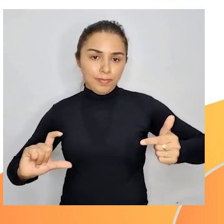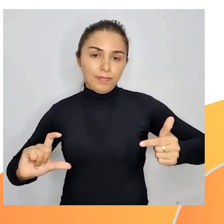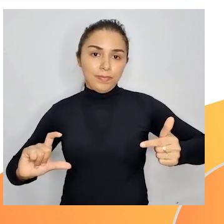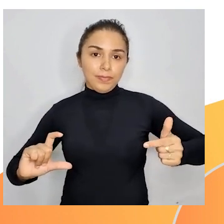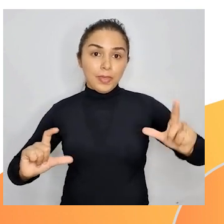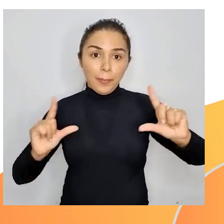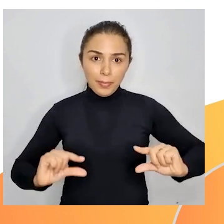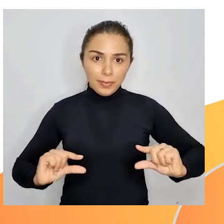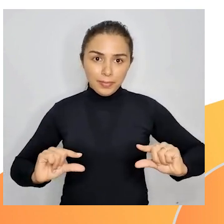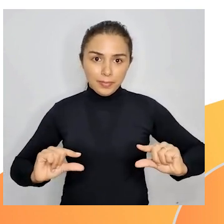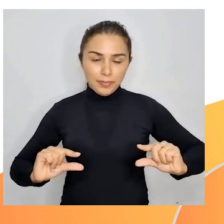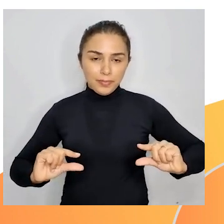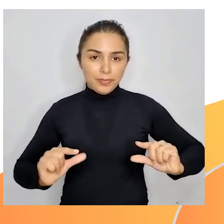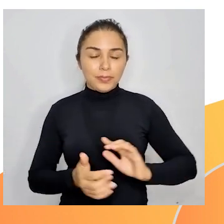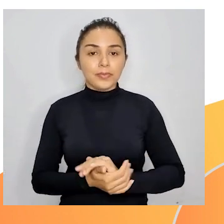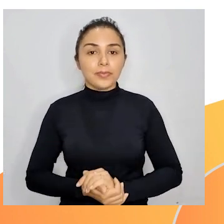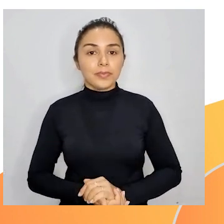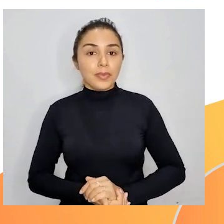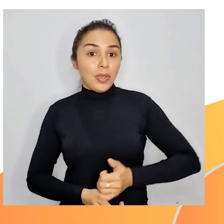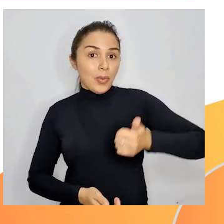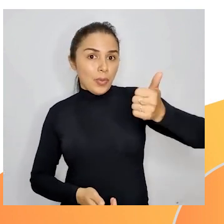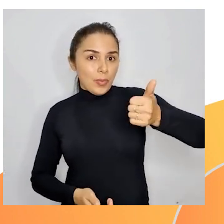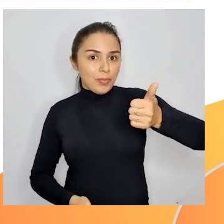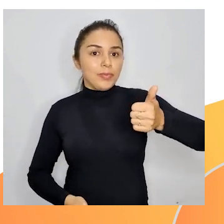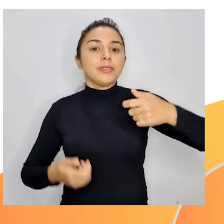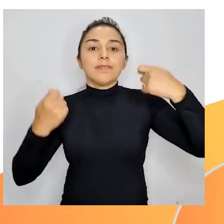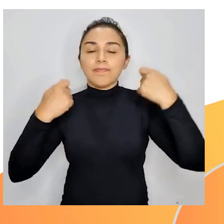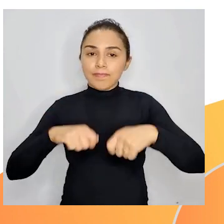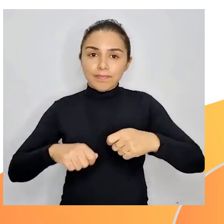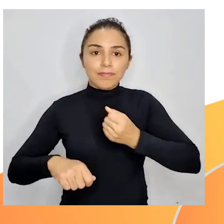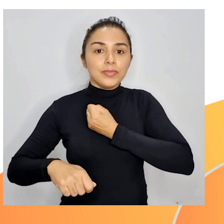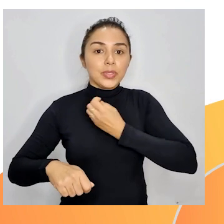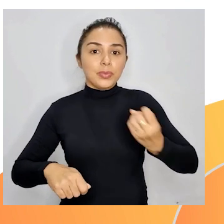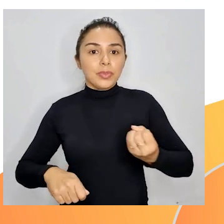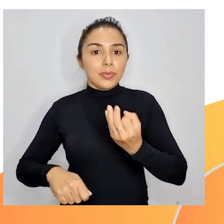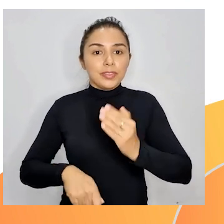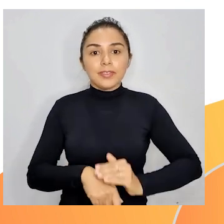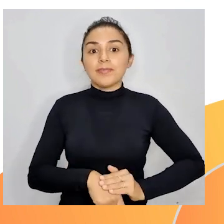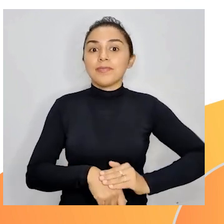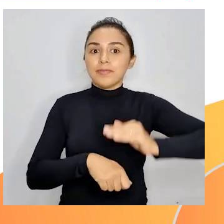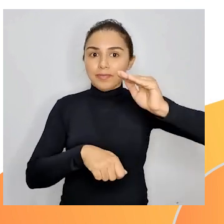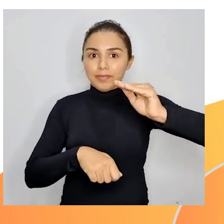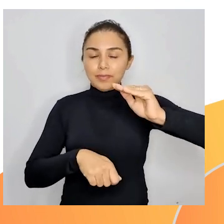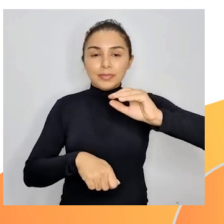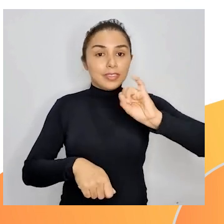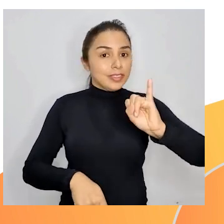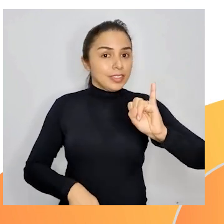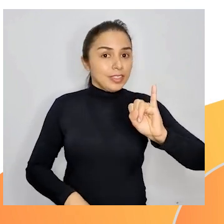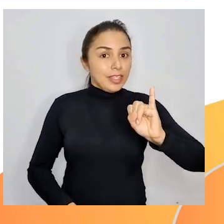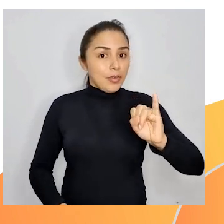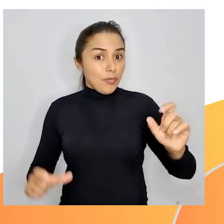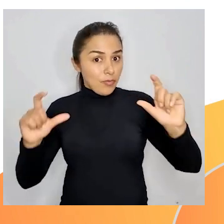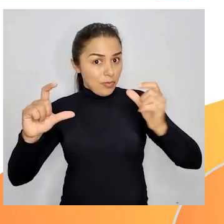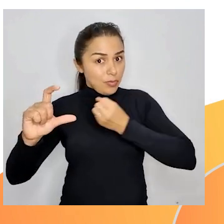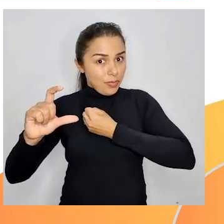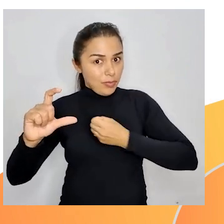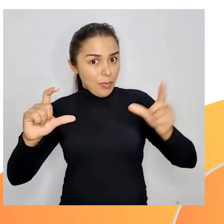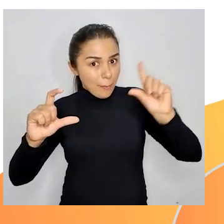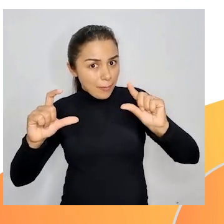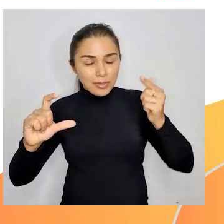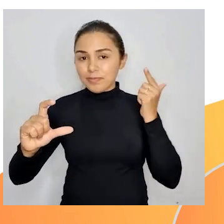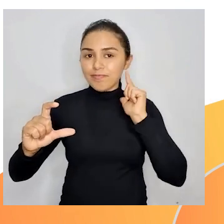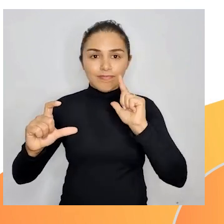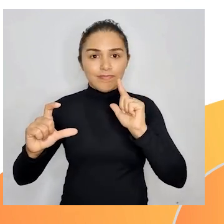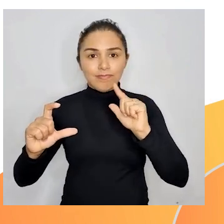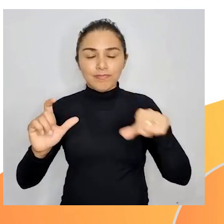minuendo sempre um valor maior do que o subtraindo. Senão, não seria possível realizar essa operação de